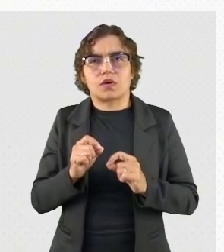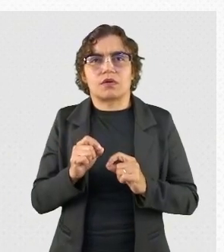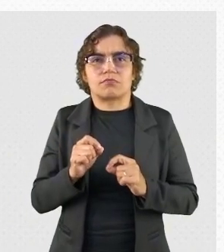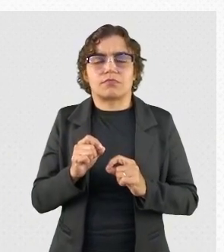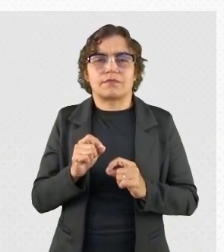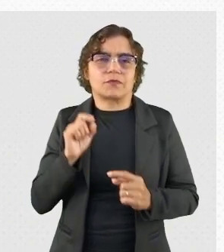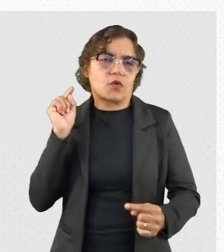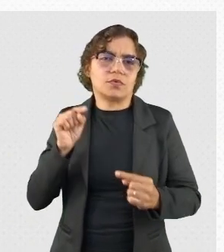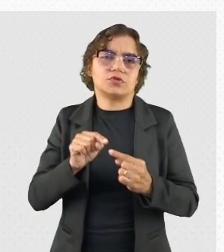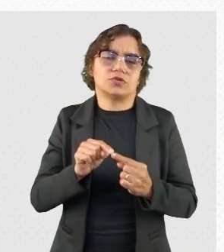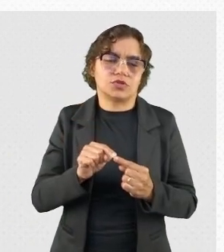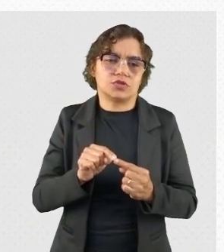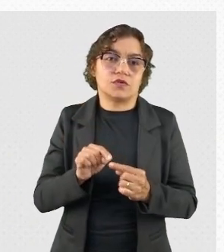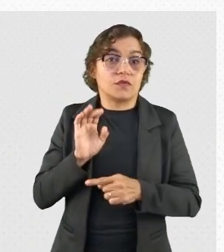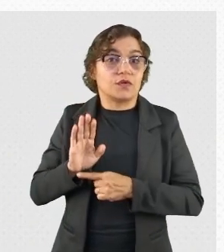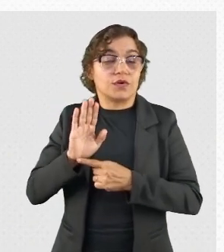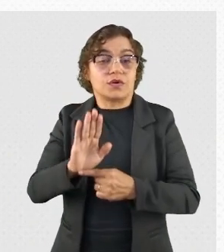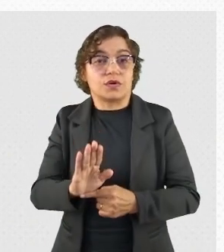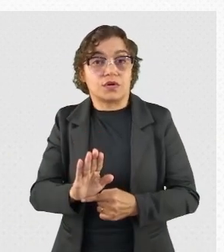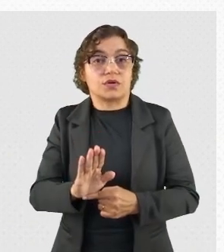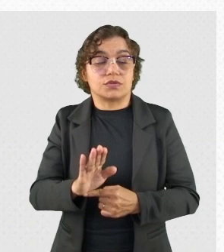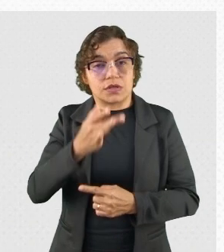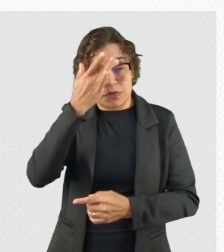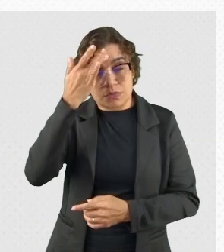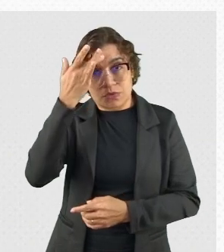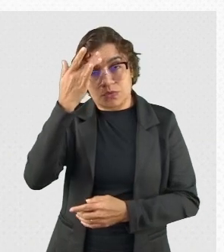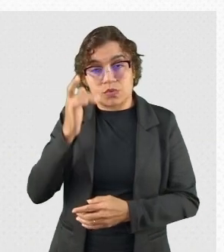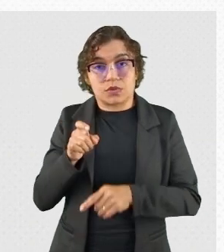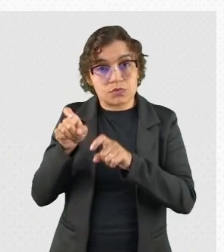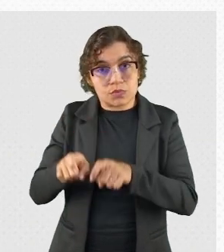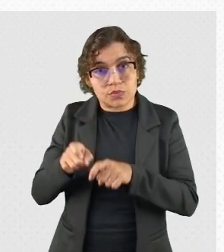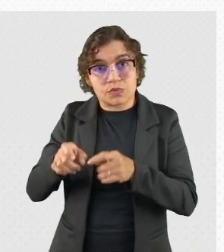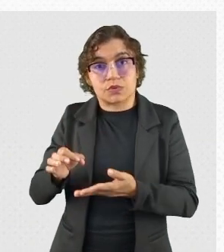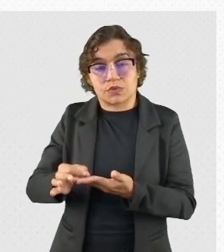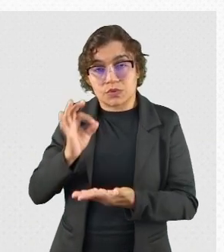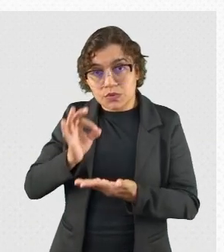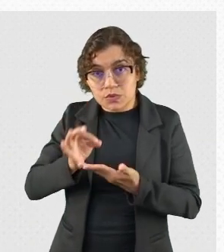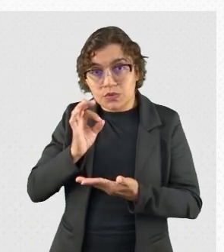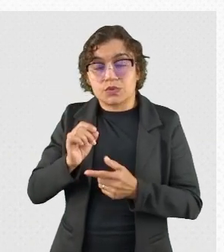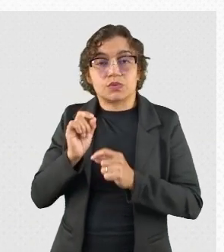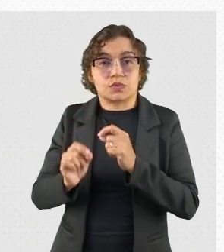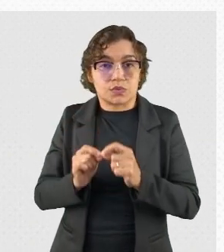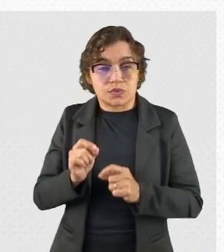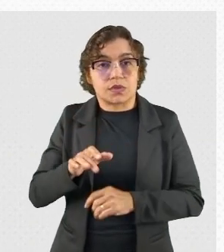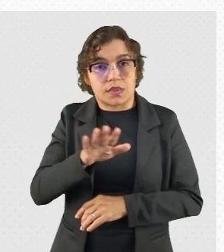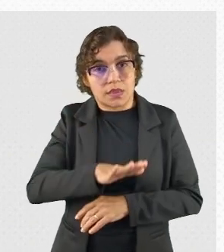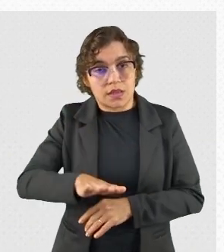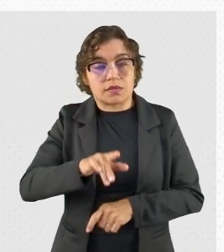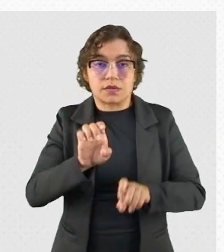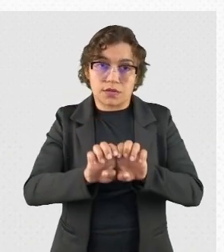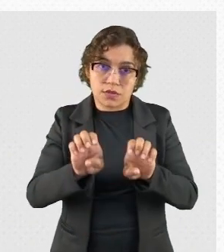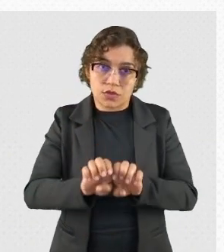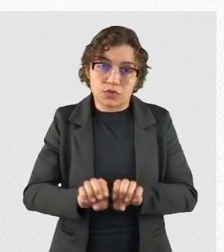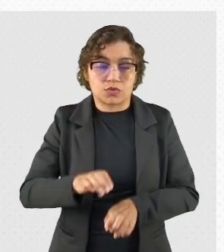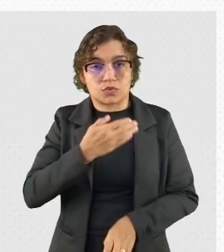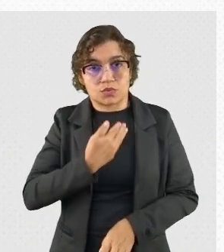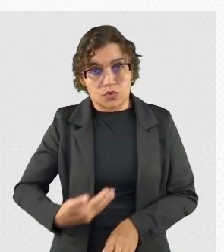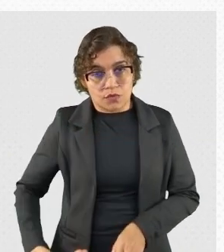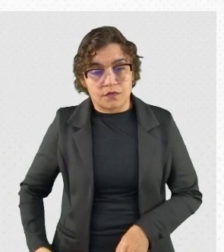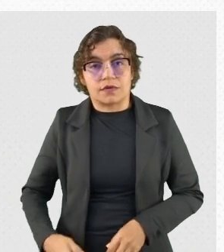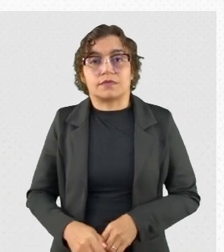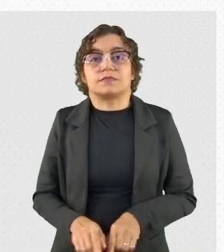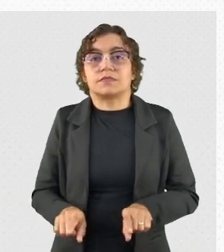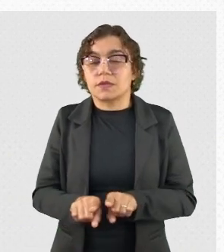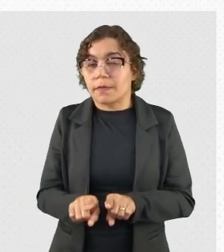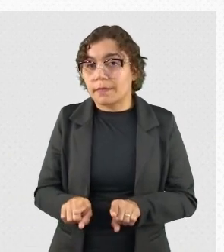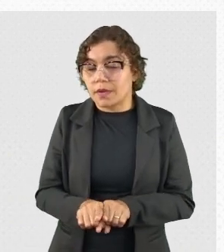os produtores de café, os cafeicultores que estavam, claro, dentro, né, da estrutura do governo, a estrutura